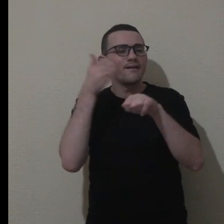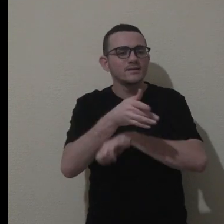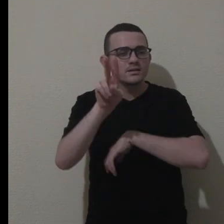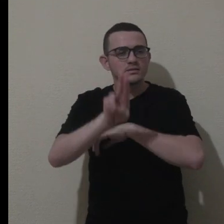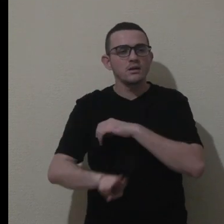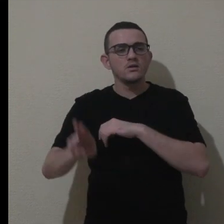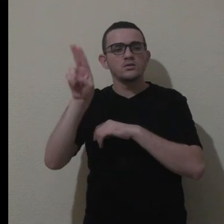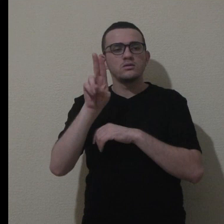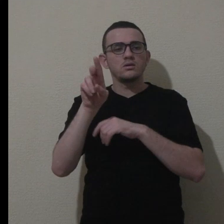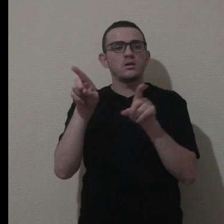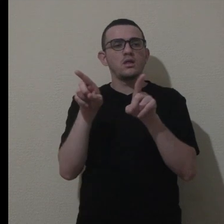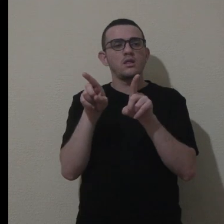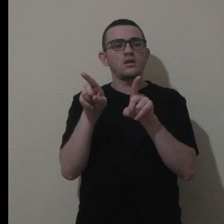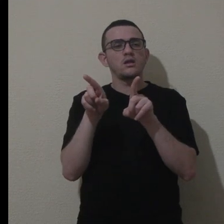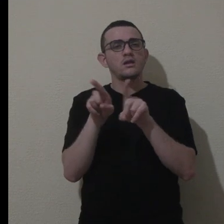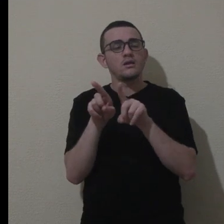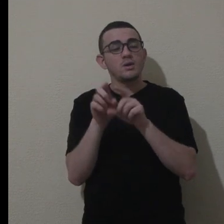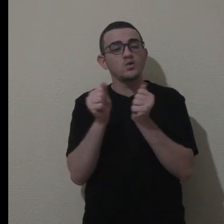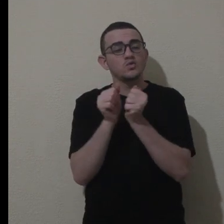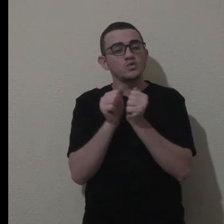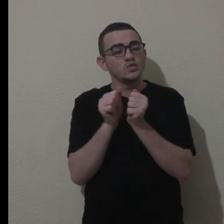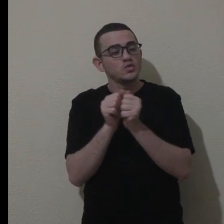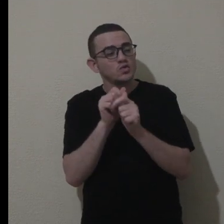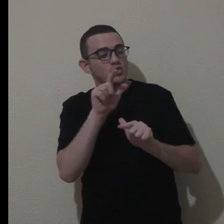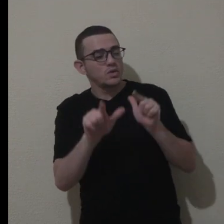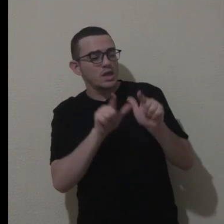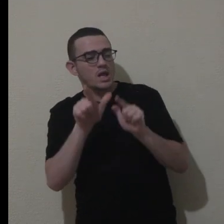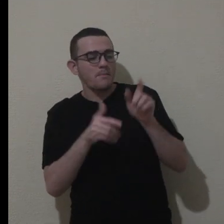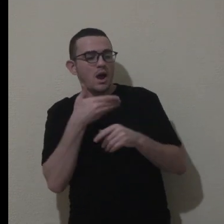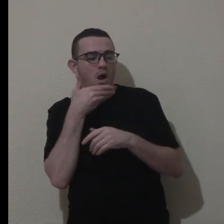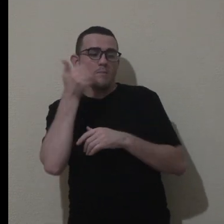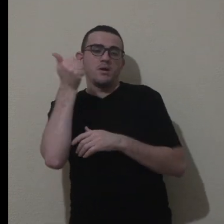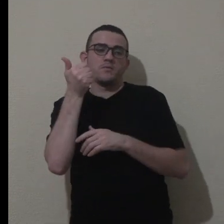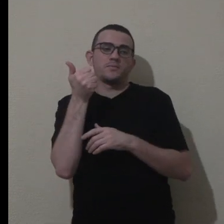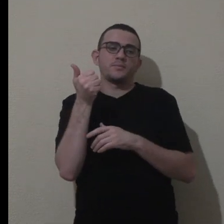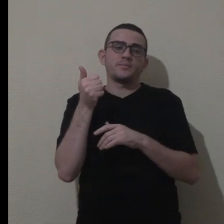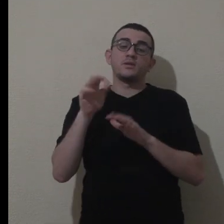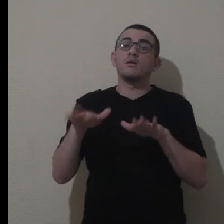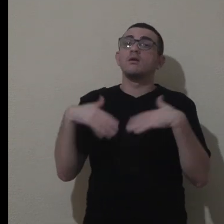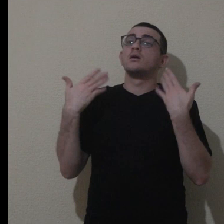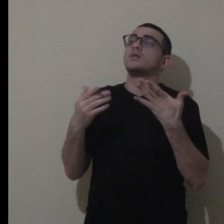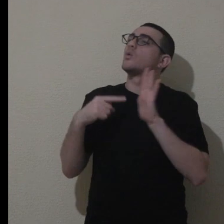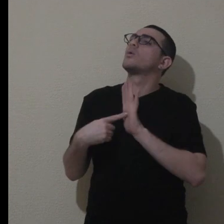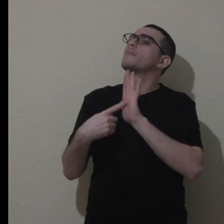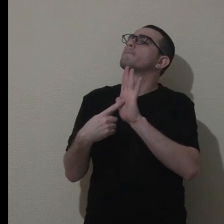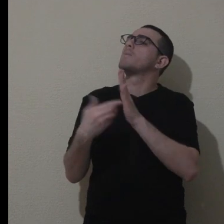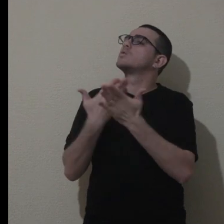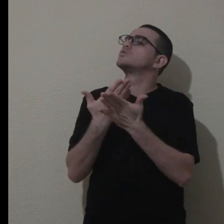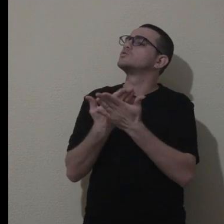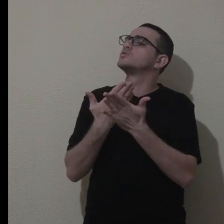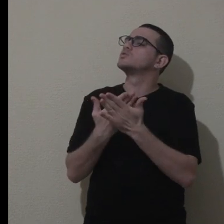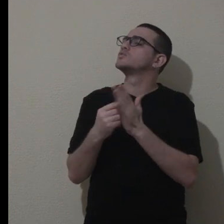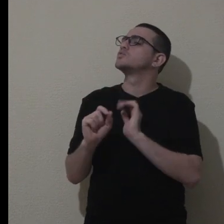para a universidade e estarem em empregos melhores, tá? Então, o que mostra